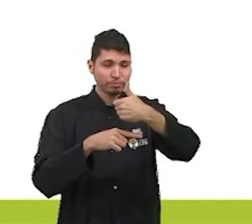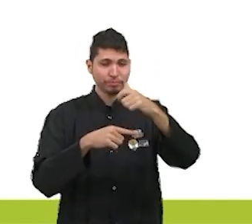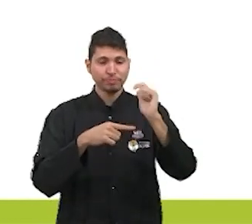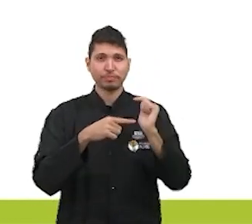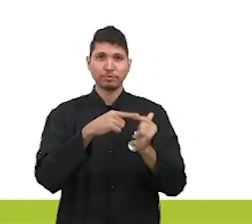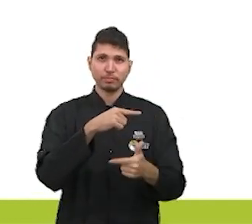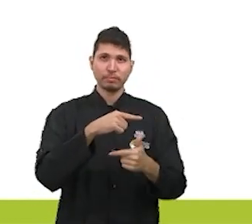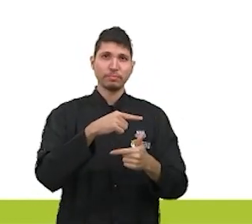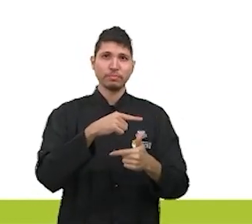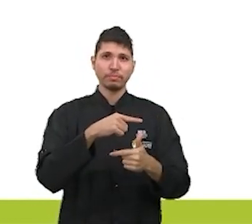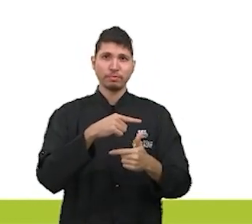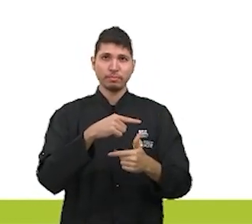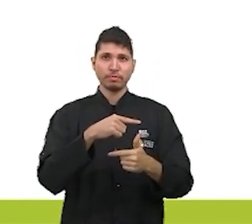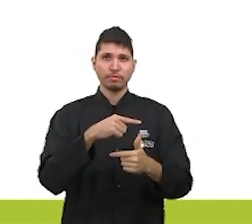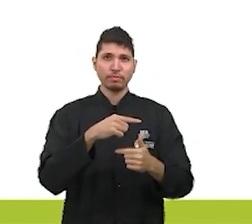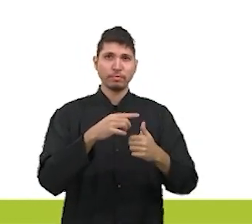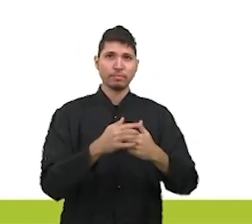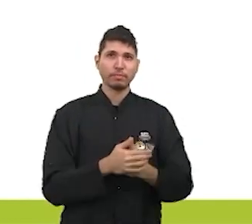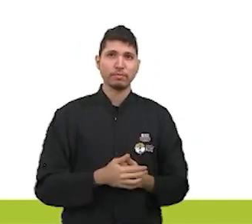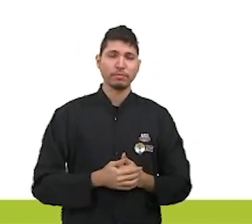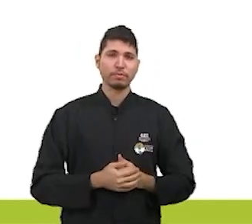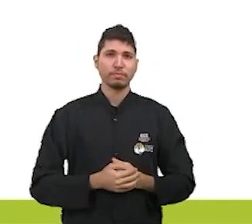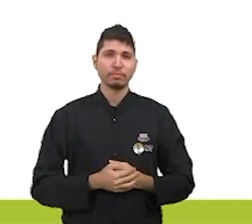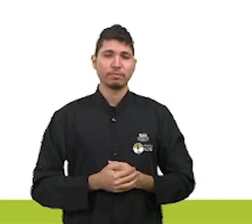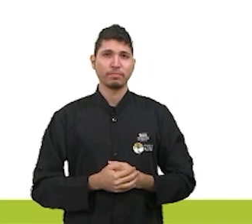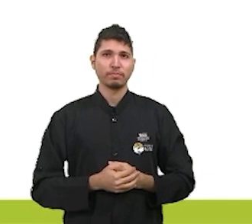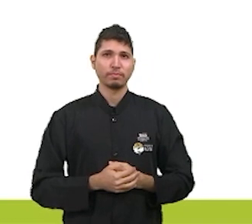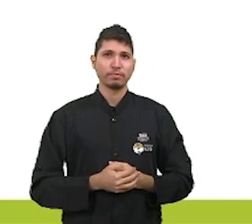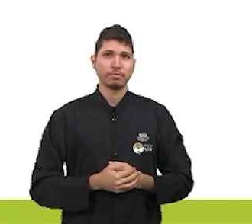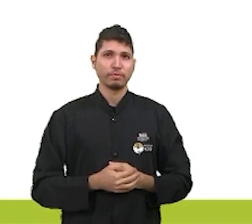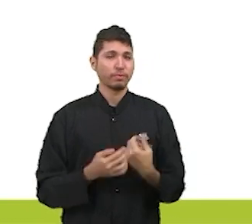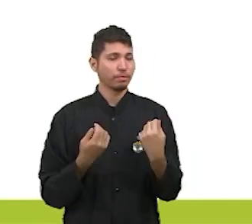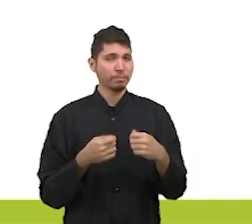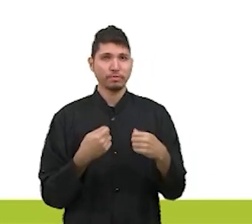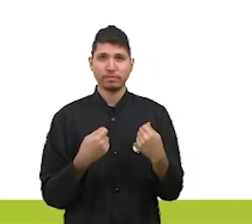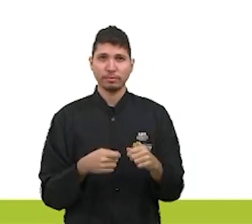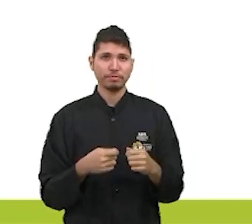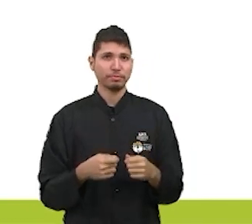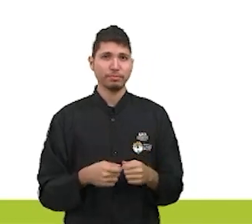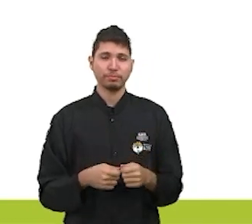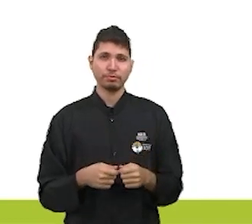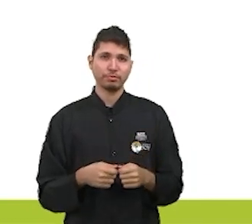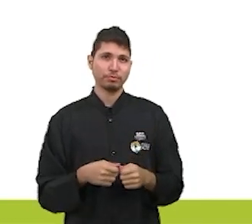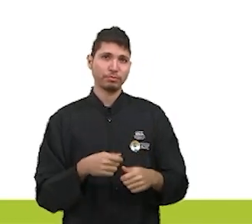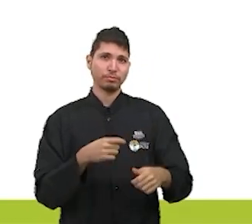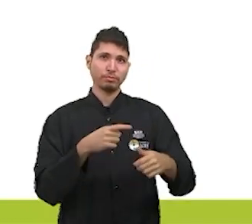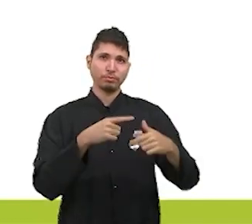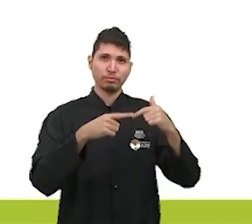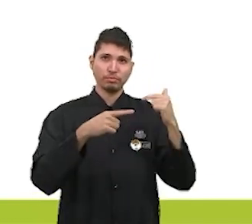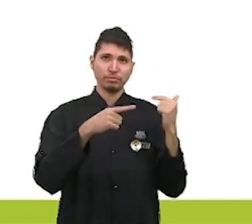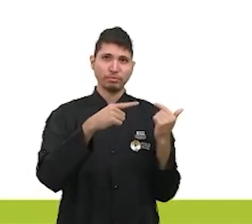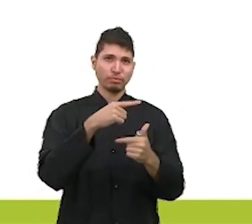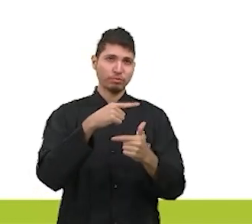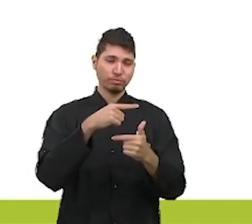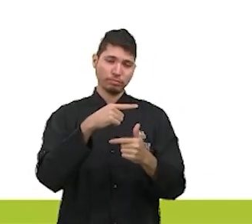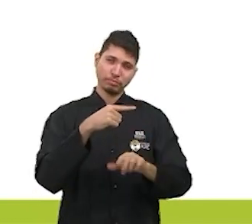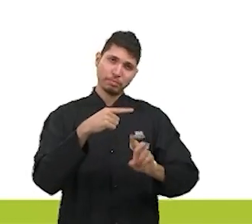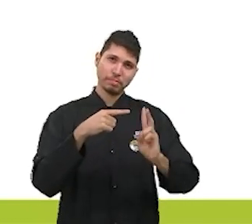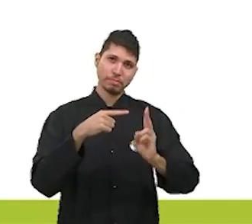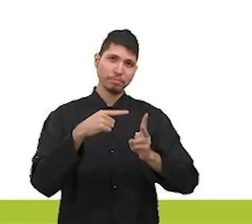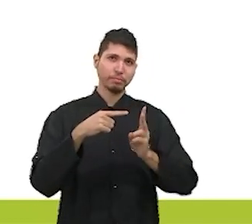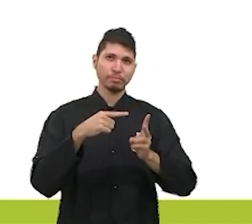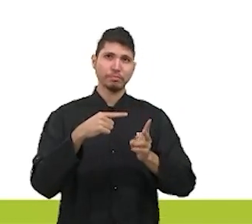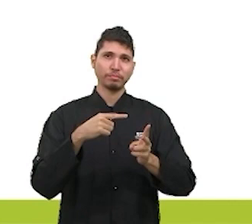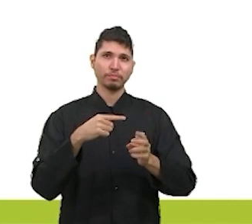que eu aplicar como constante para essa relação, eu vou ter que dividir por 2. Imagina aí, vamos dar uma ideia. Vamos dizer que eu tenho aqui 100,